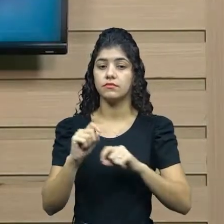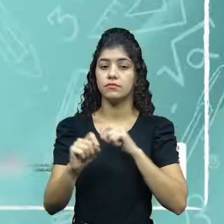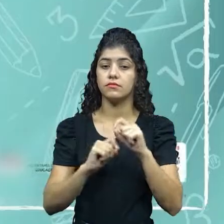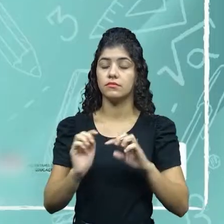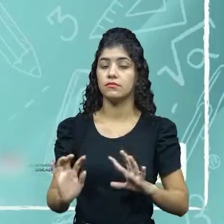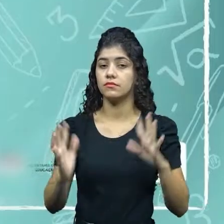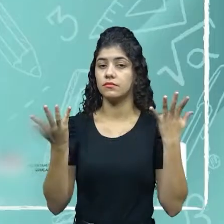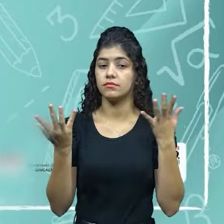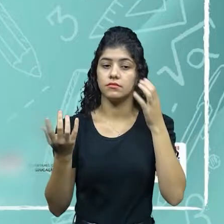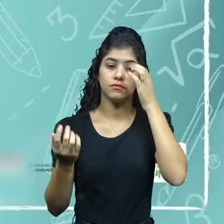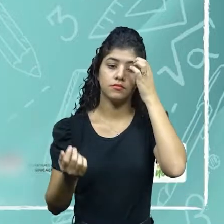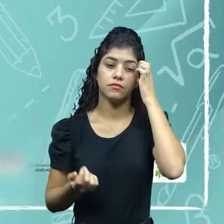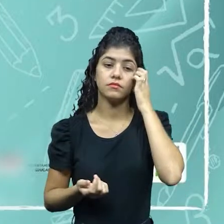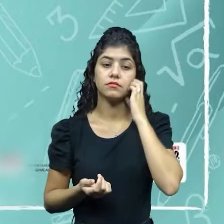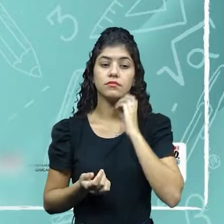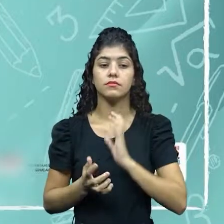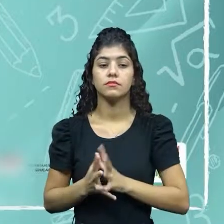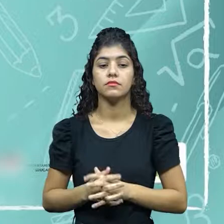evento.